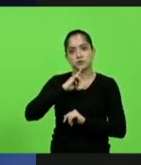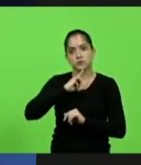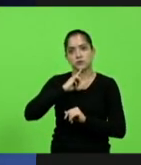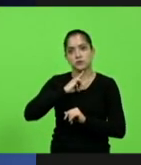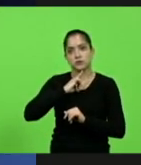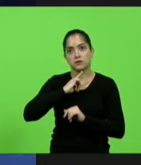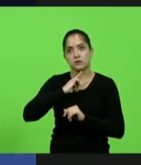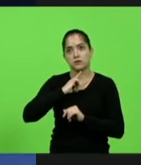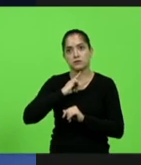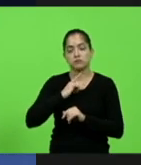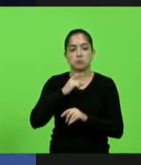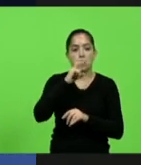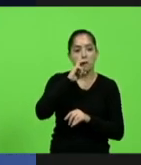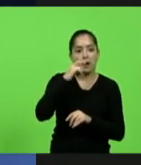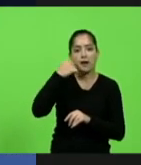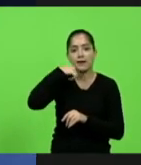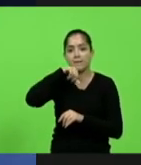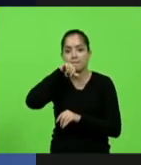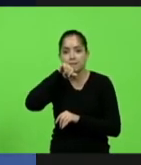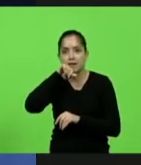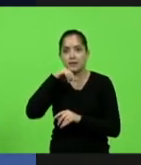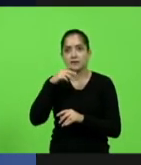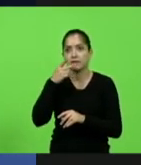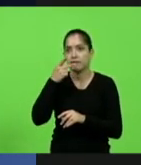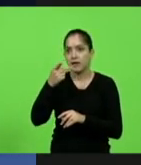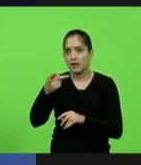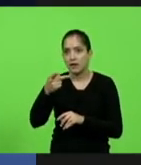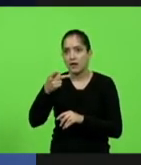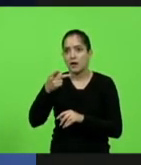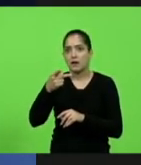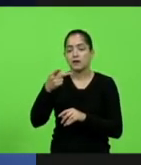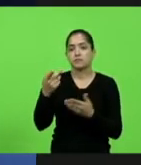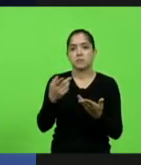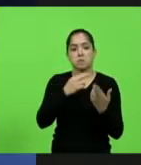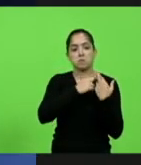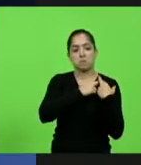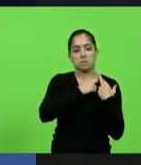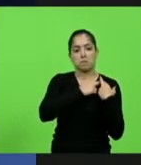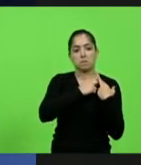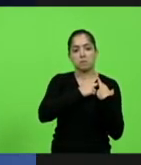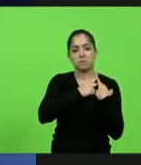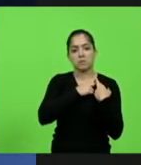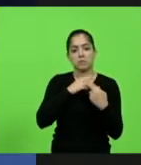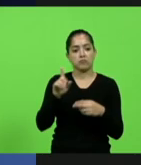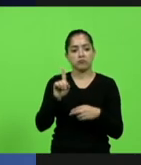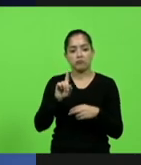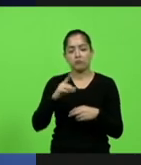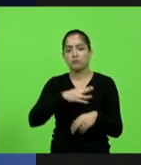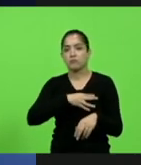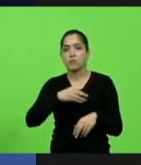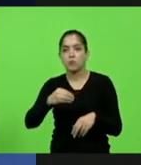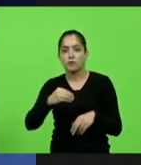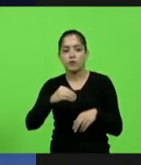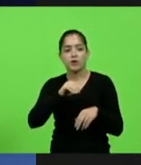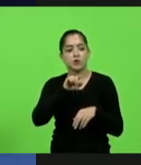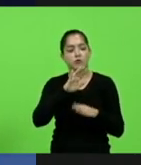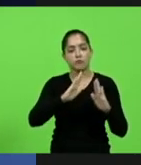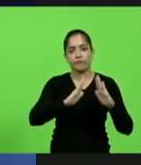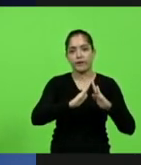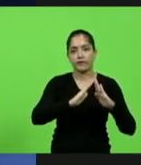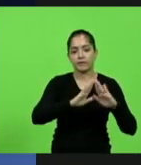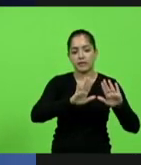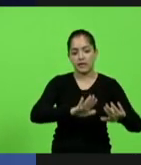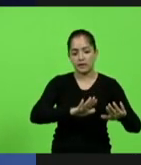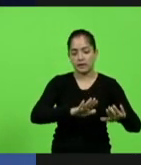é o pai que tem que dizer, tomar o lugar do Estado e dizer, não, meu filho vai ser educado, vai receber a